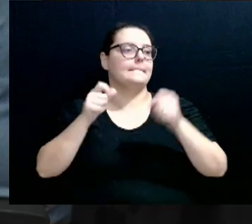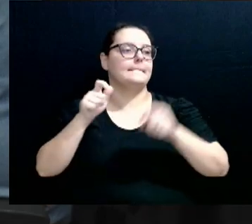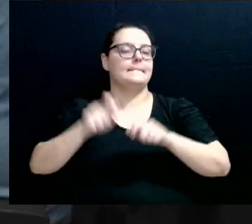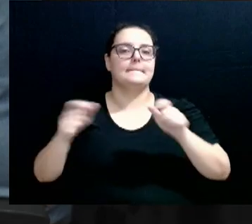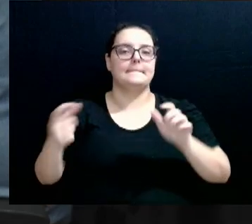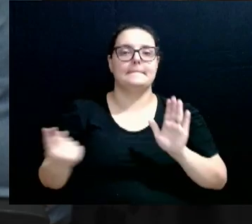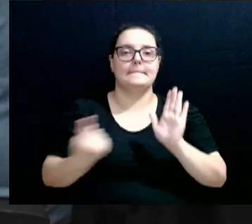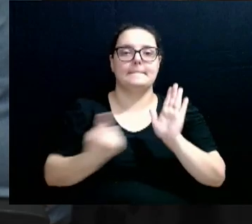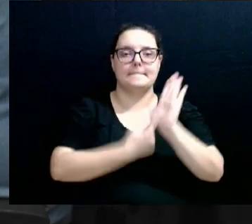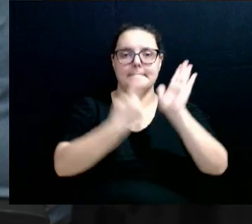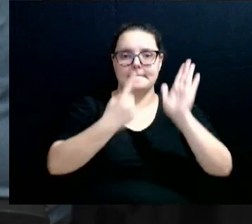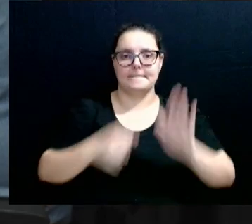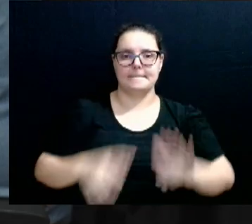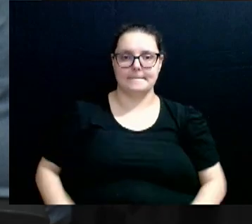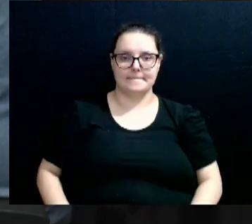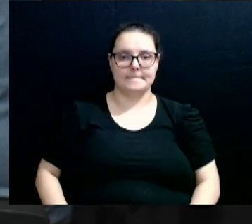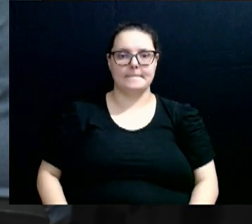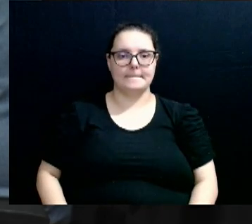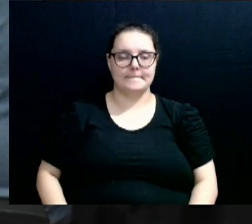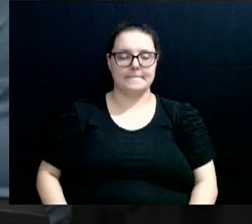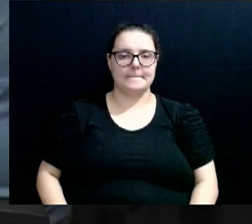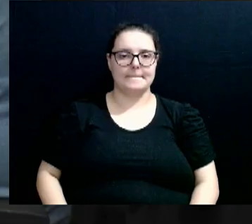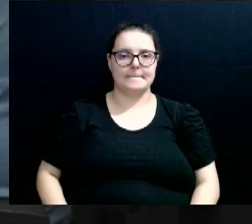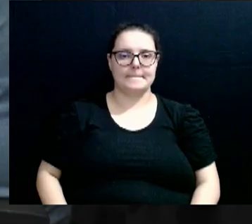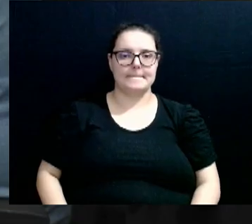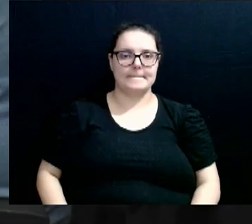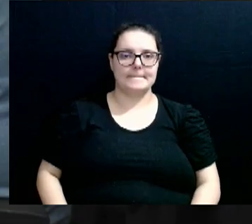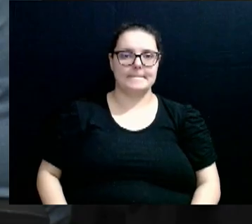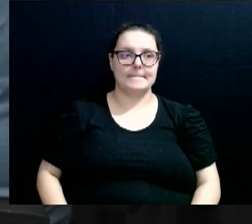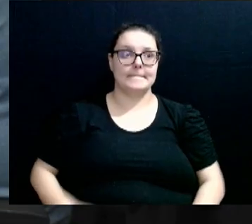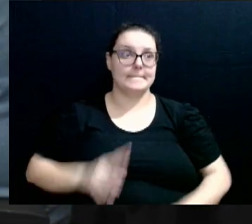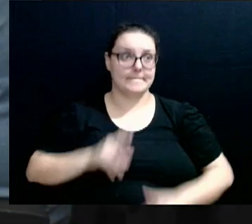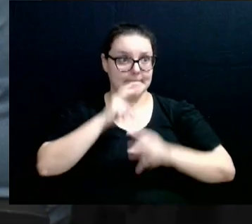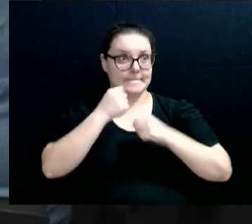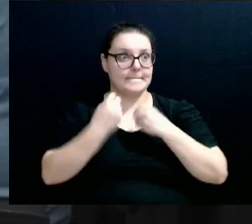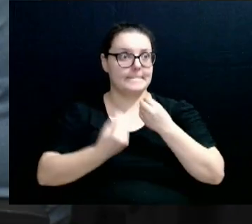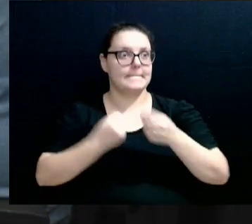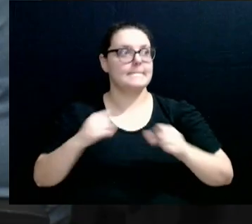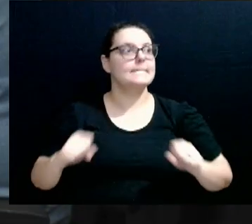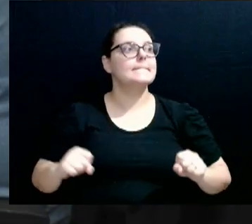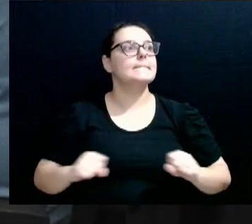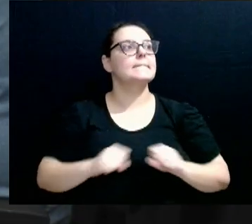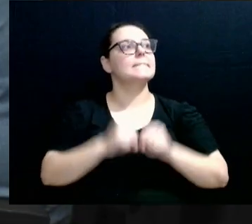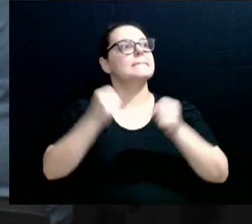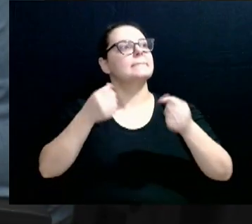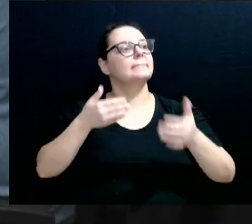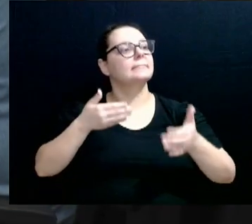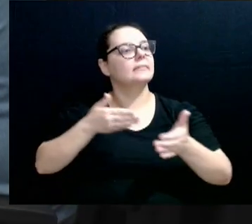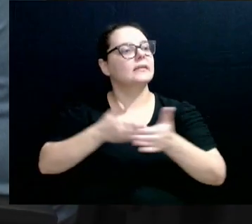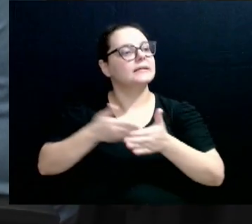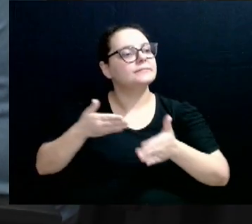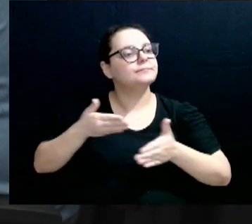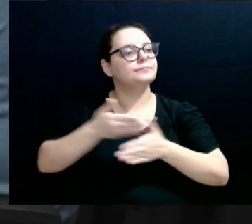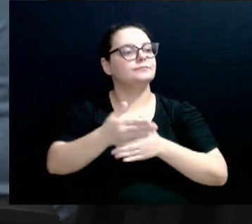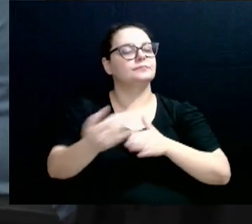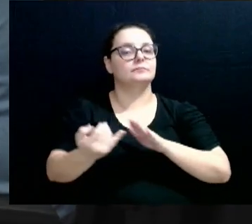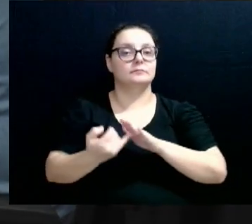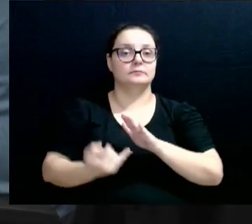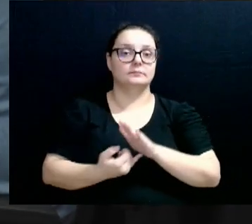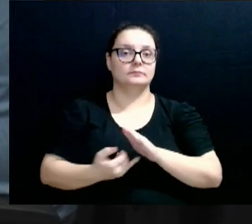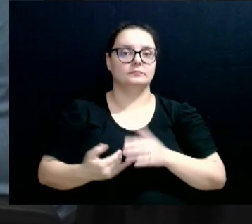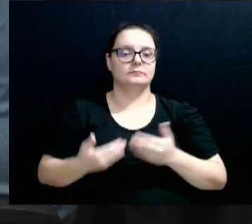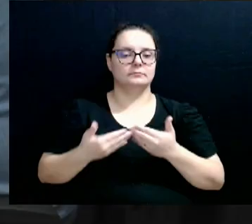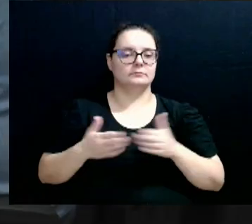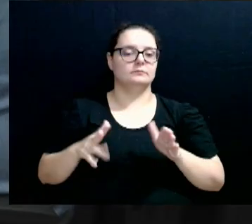né, mais fortes, como é que se rompe essas barreiras institucionais e se abre caminho para que